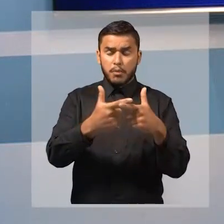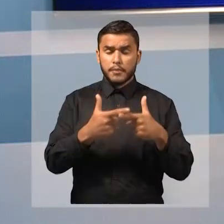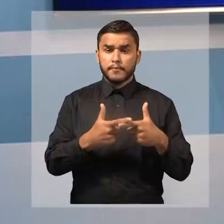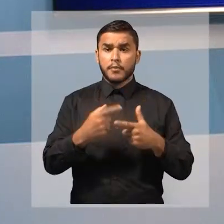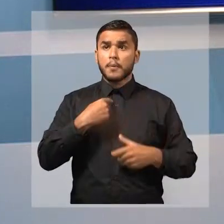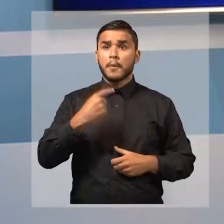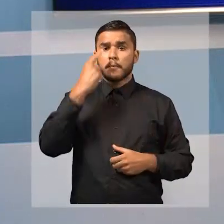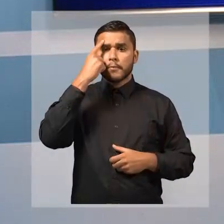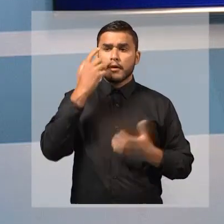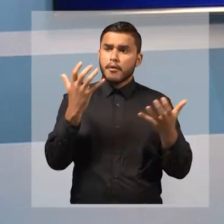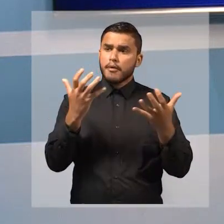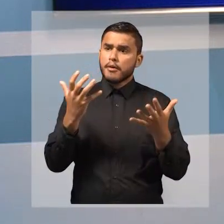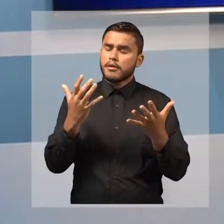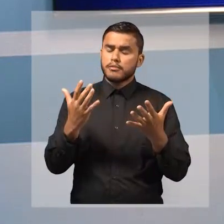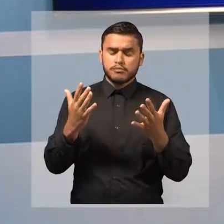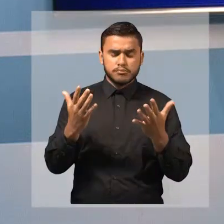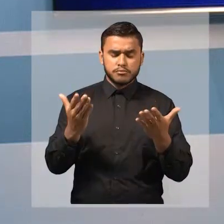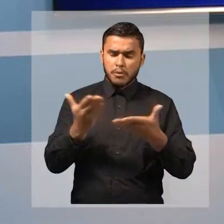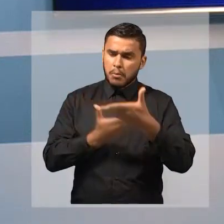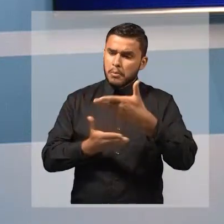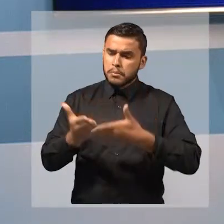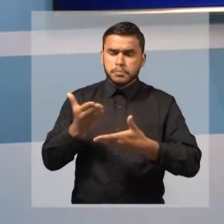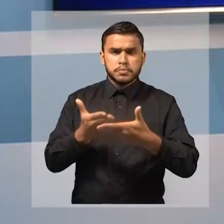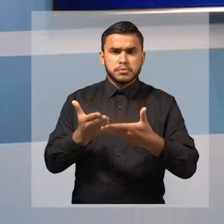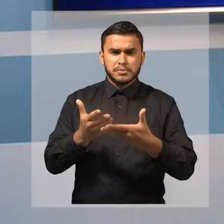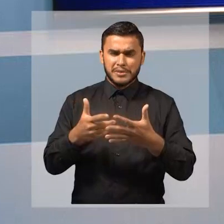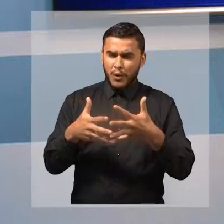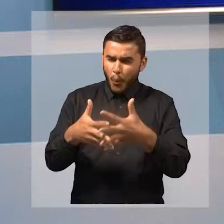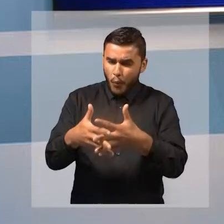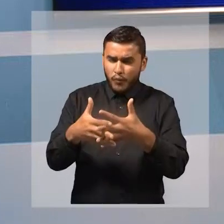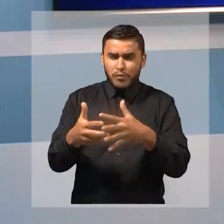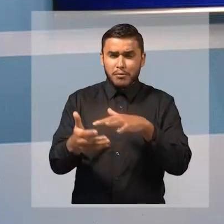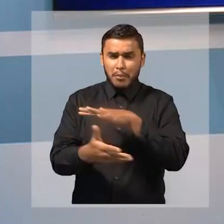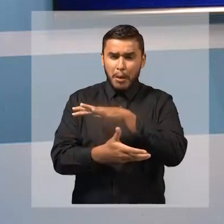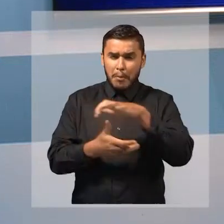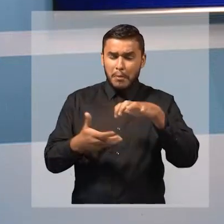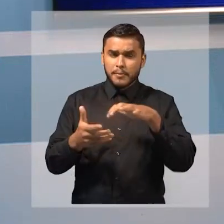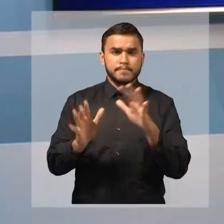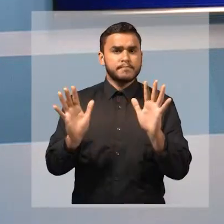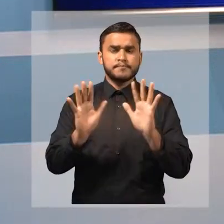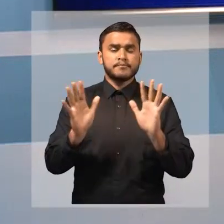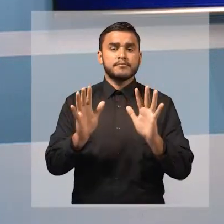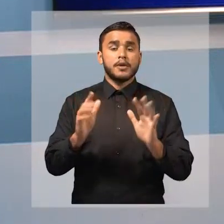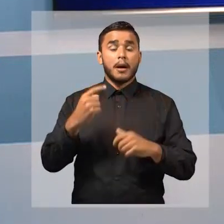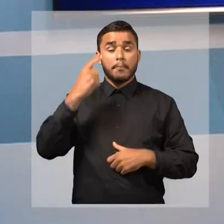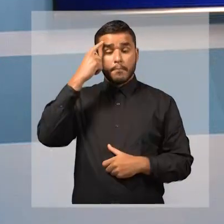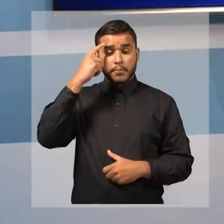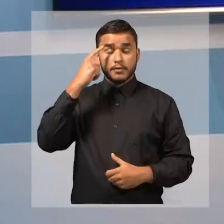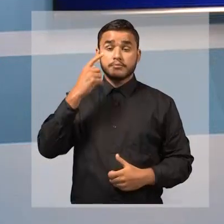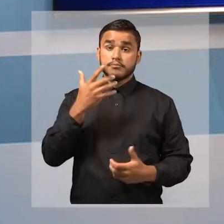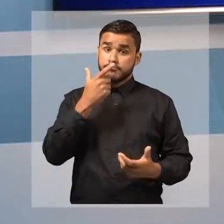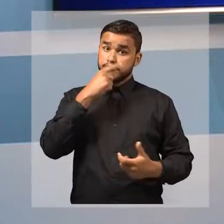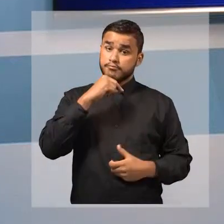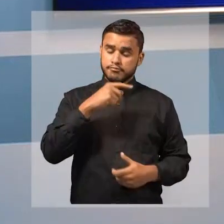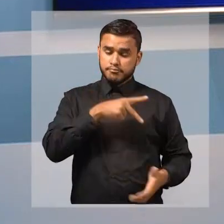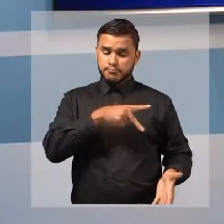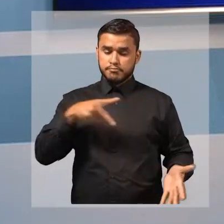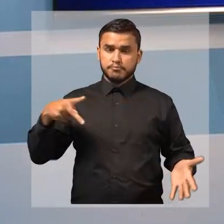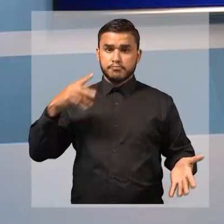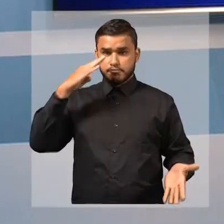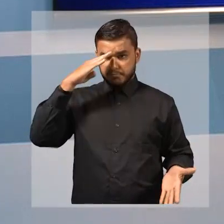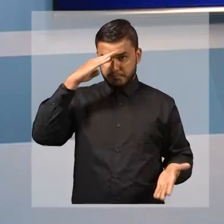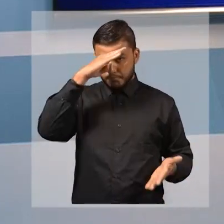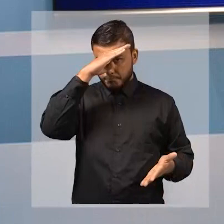primeiros preocupados e responsáveis por dissipar tais conflitos estão acendendo o estupim. Refiro-me